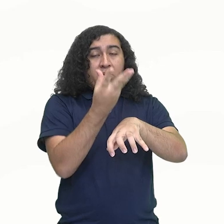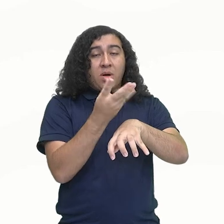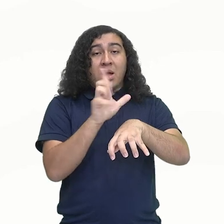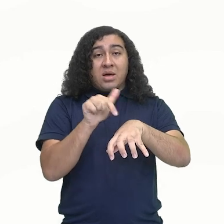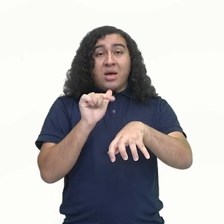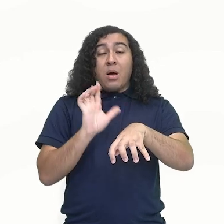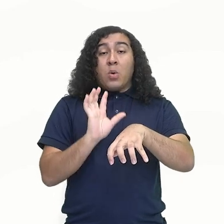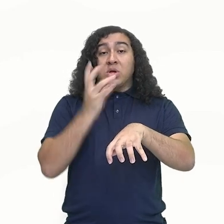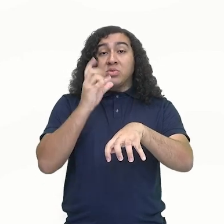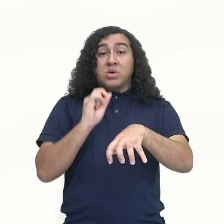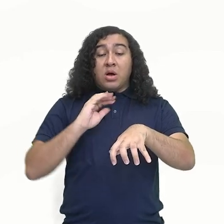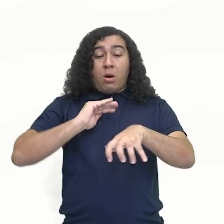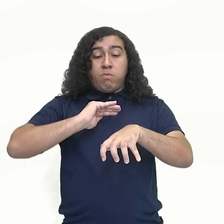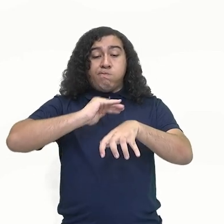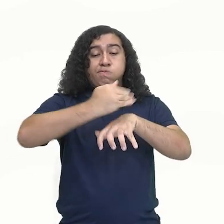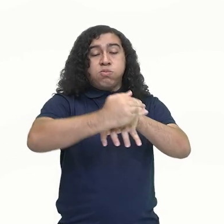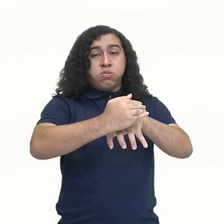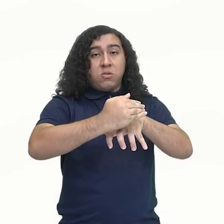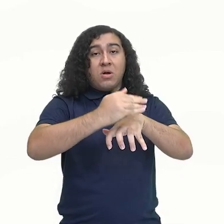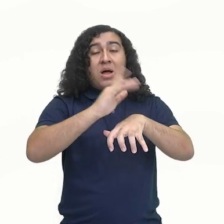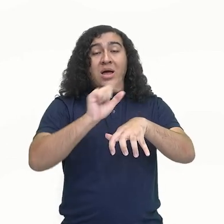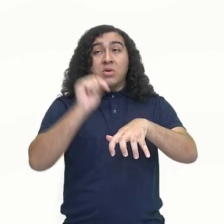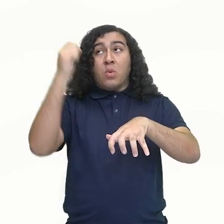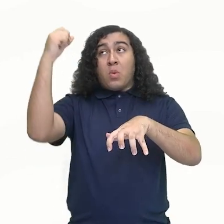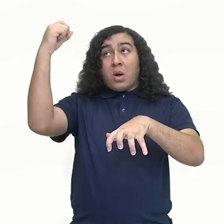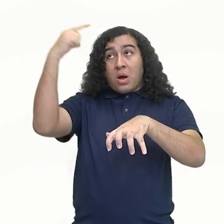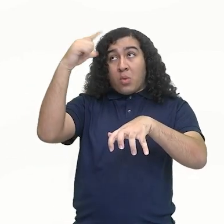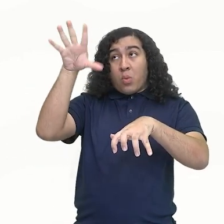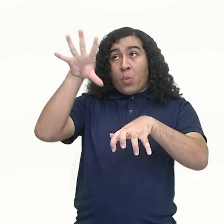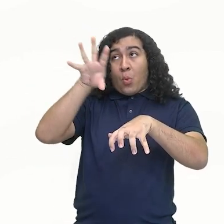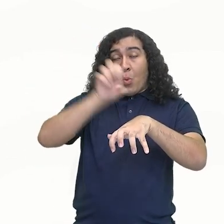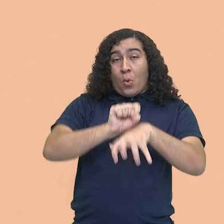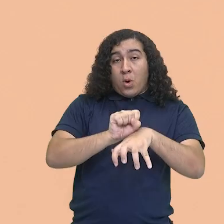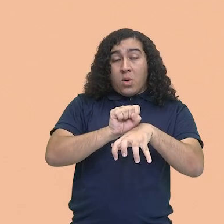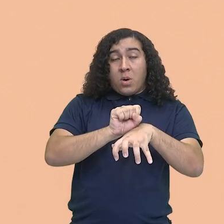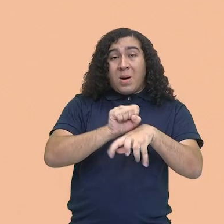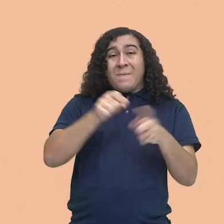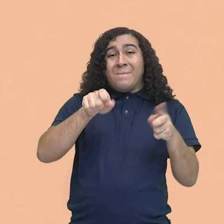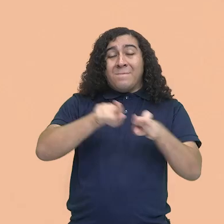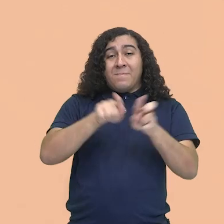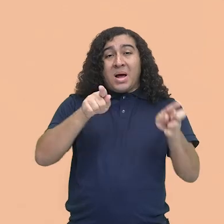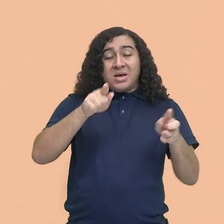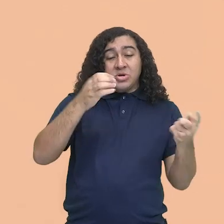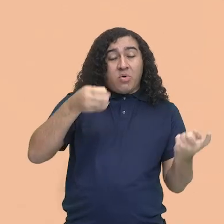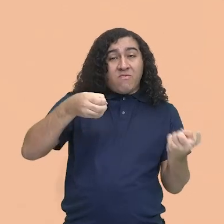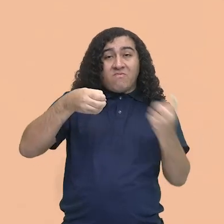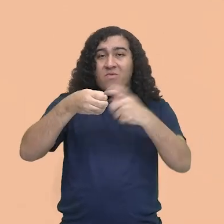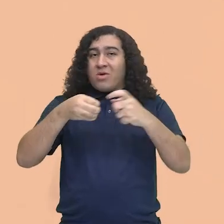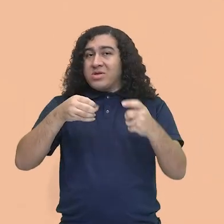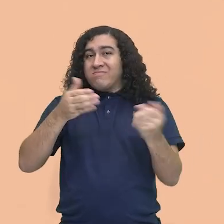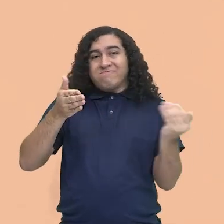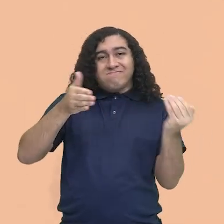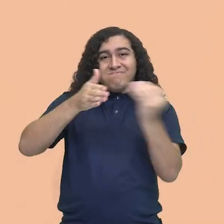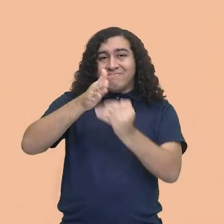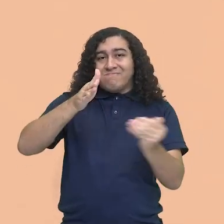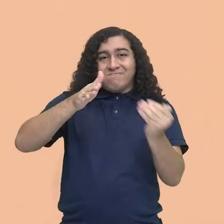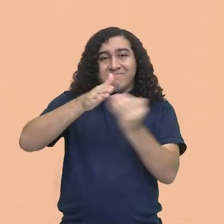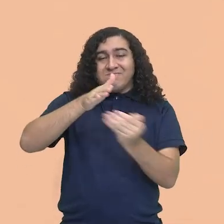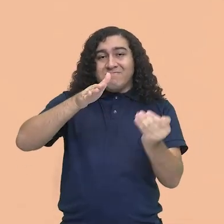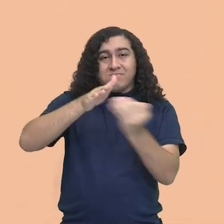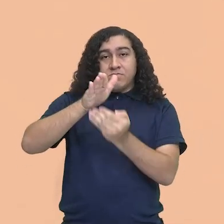efeito estufa. E, consequentemente, a gente tem essa retenção maior deste calor aqui na